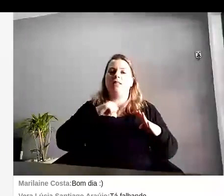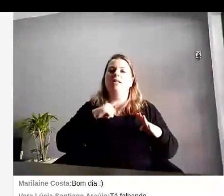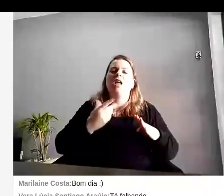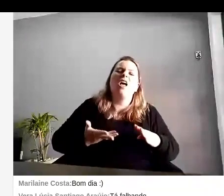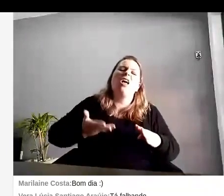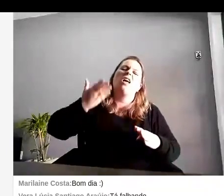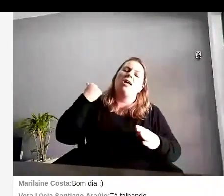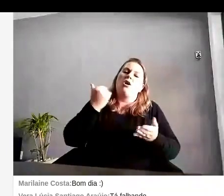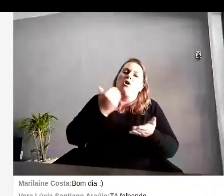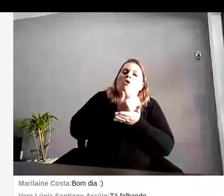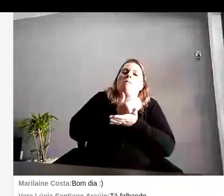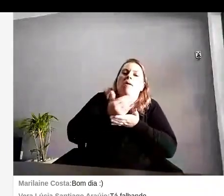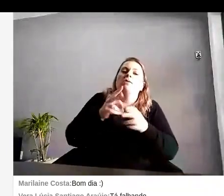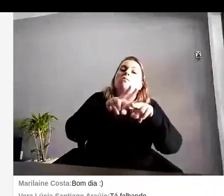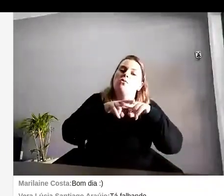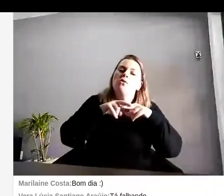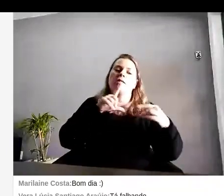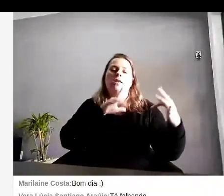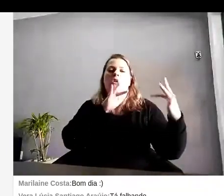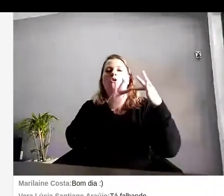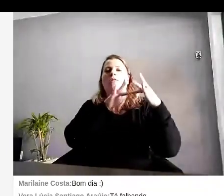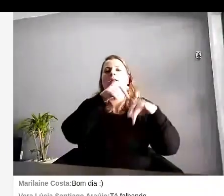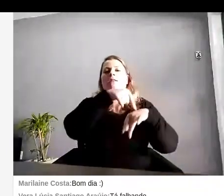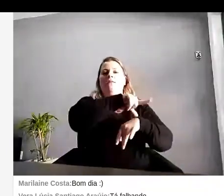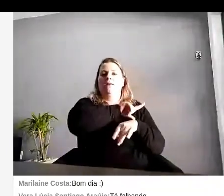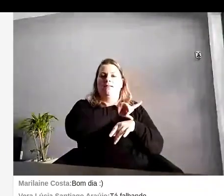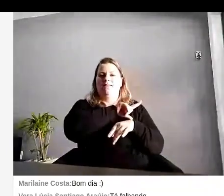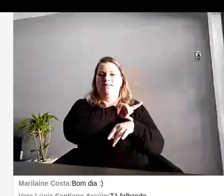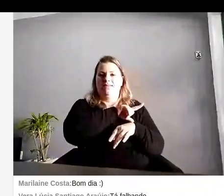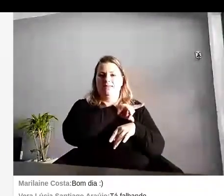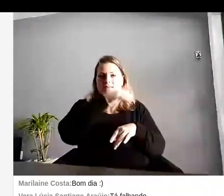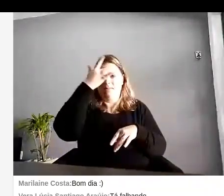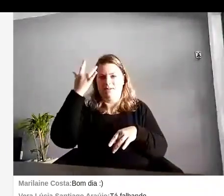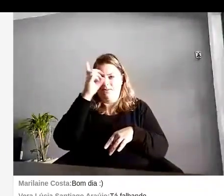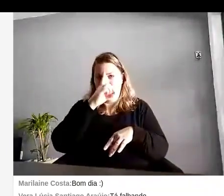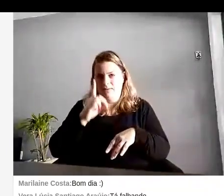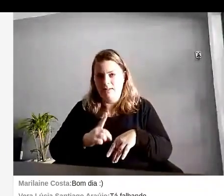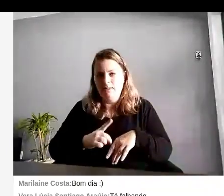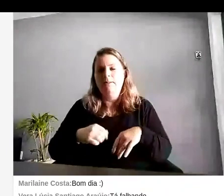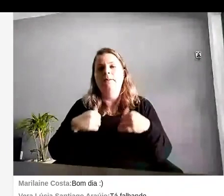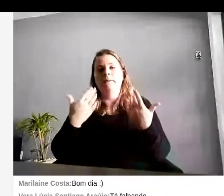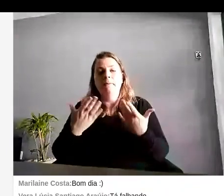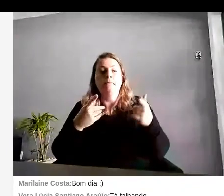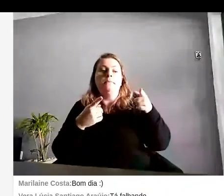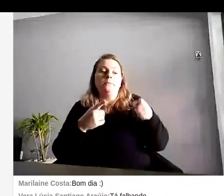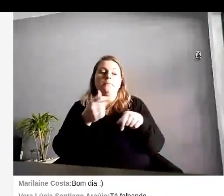Como esse consultor já começa